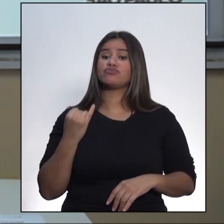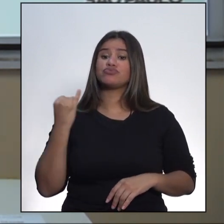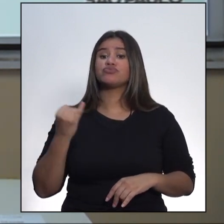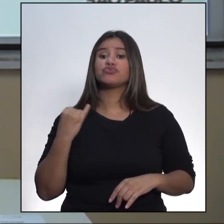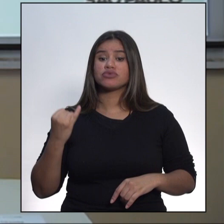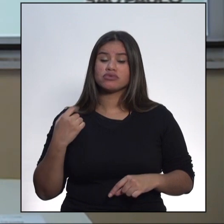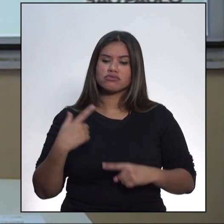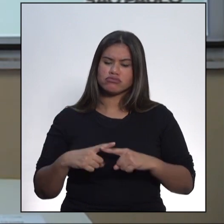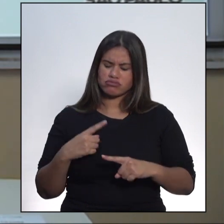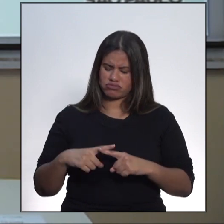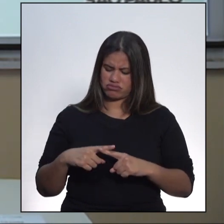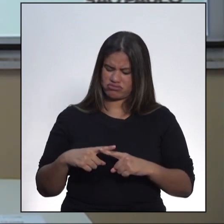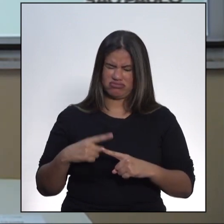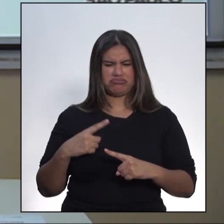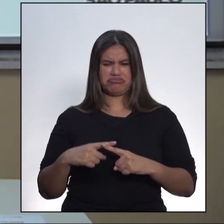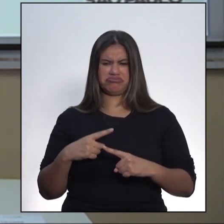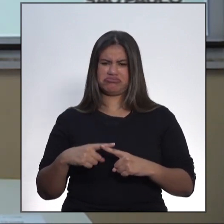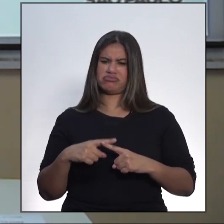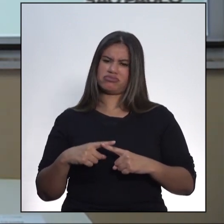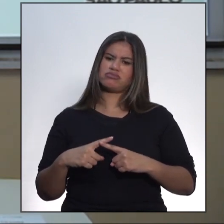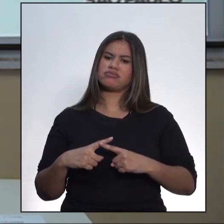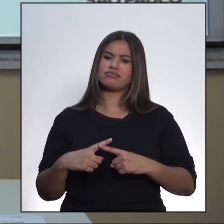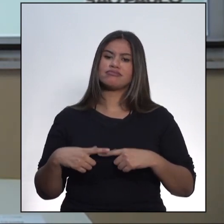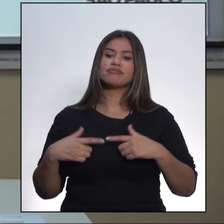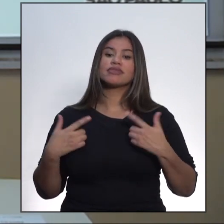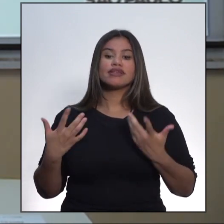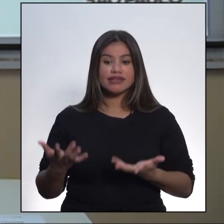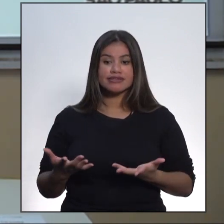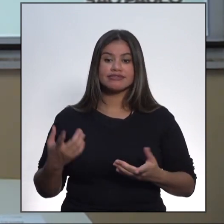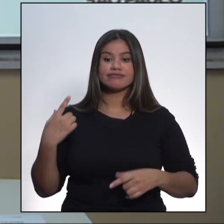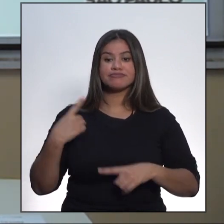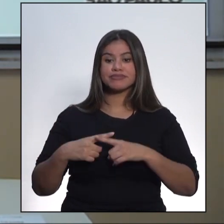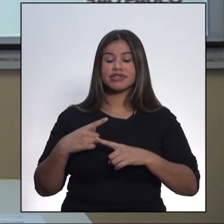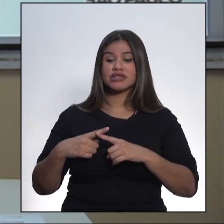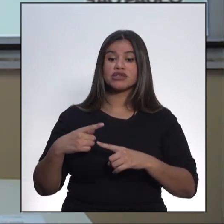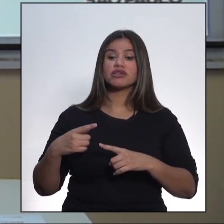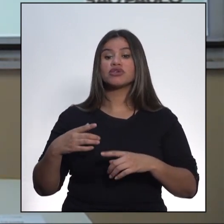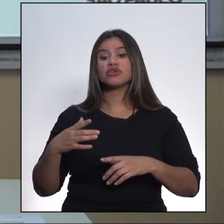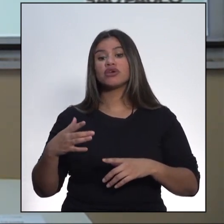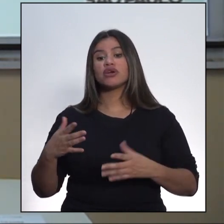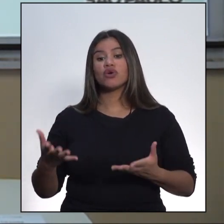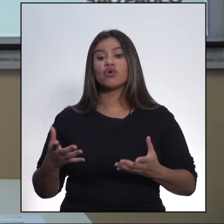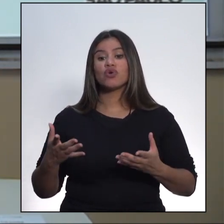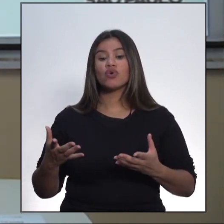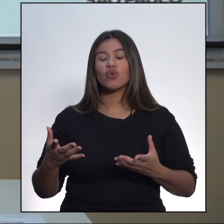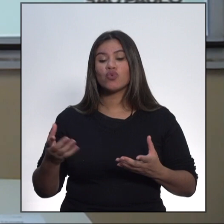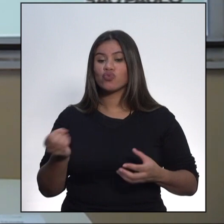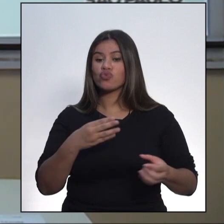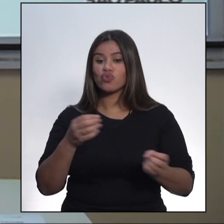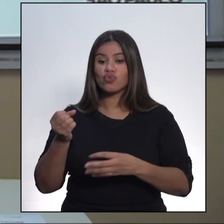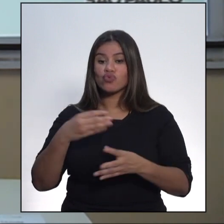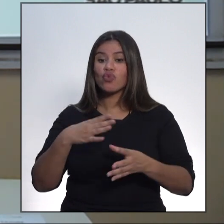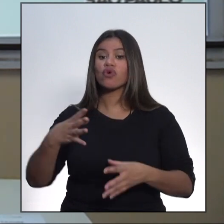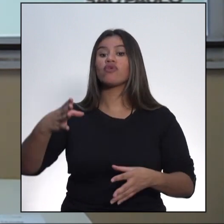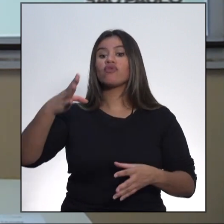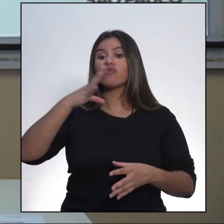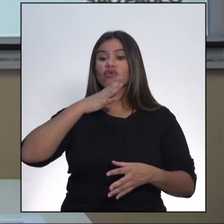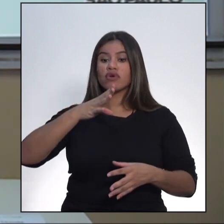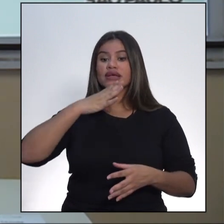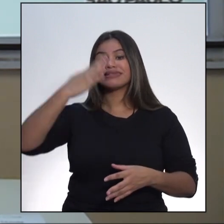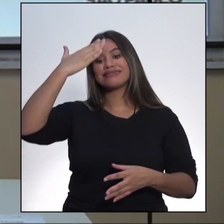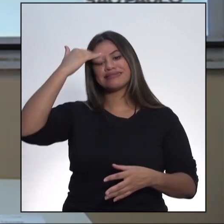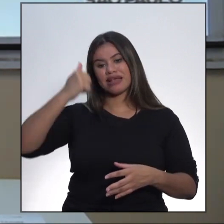essas notícias para a gente? Elas são importantes para nos mantermos atualizados do que está